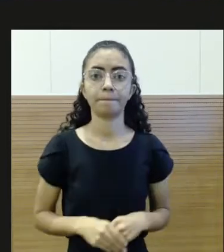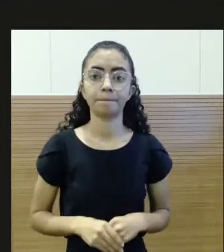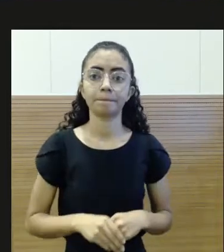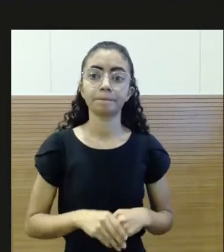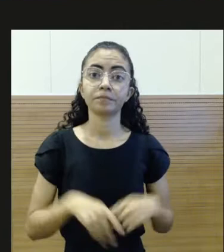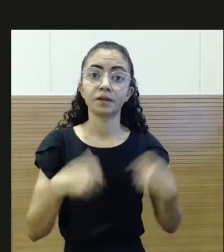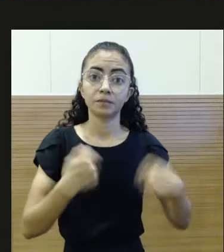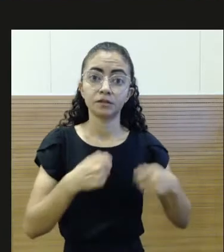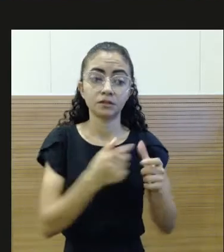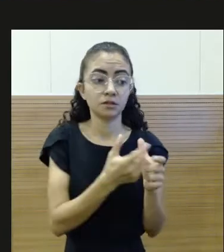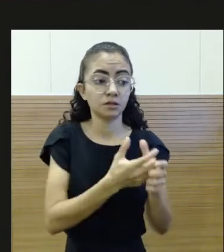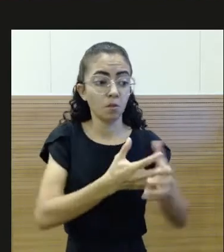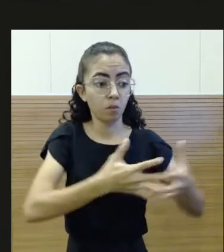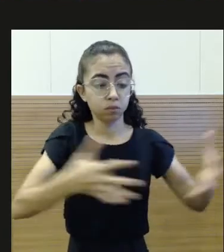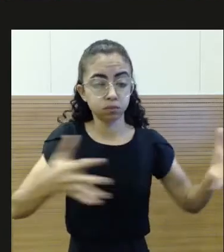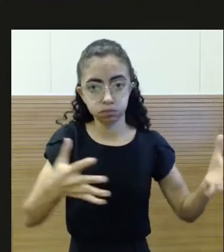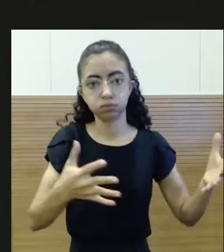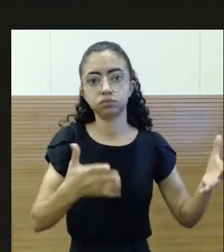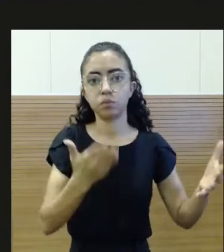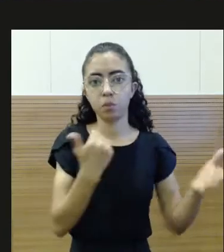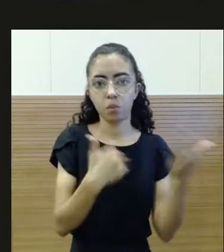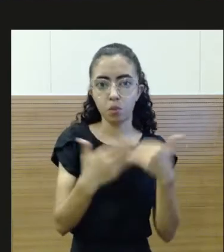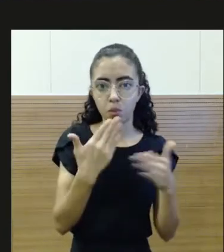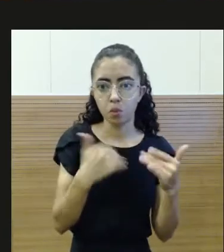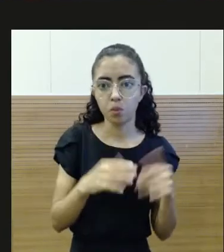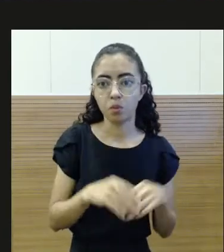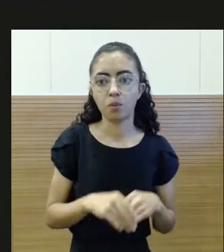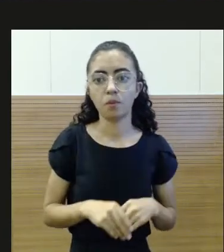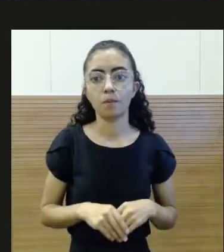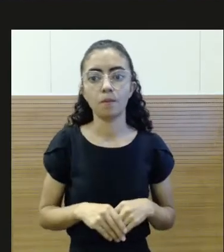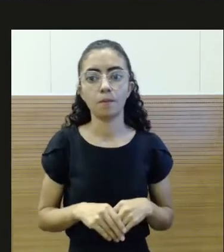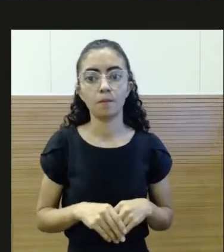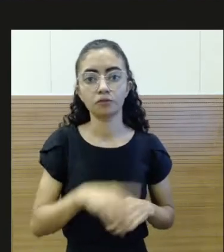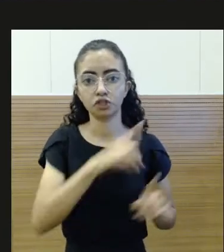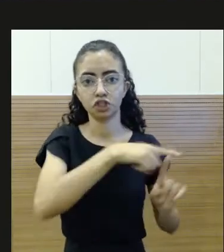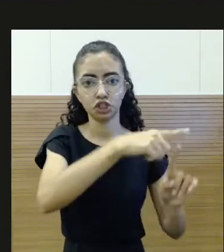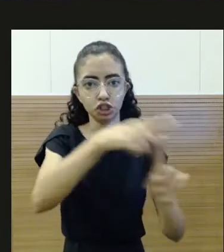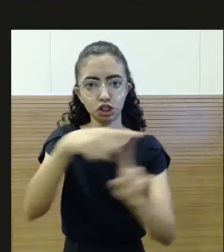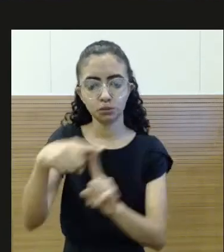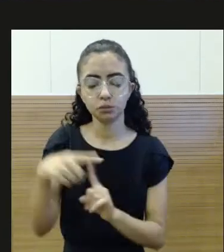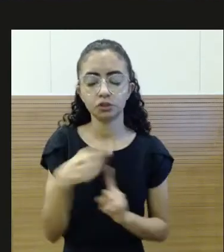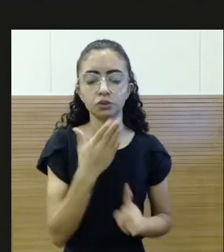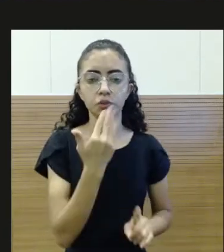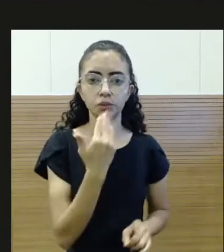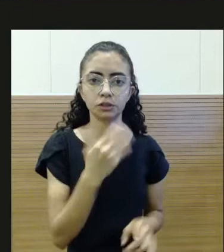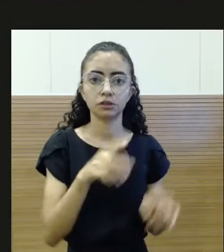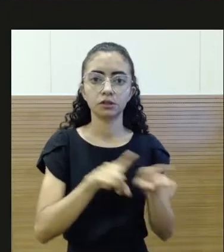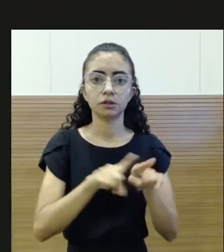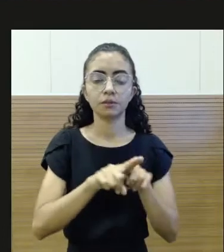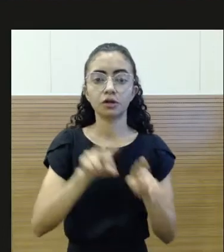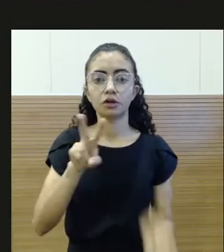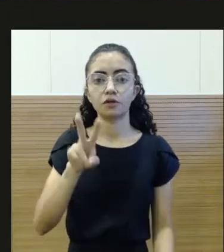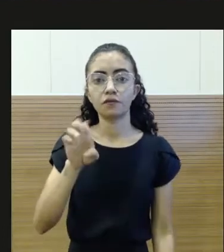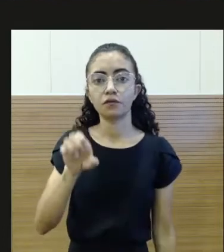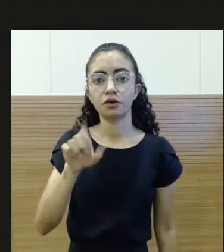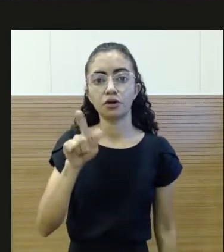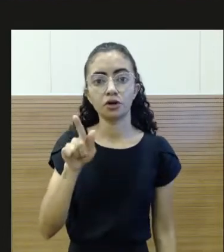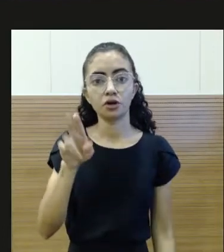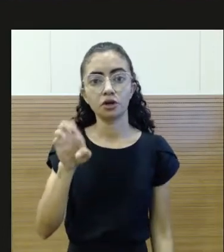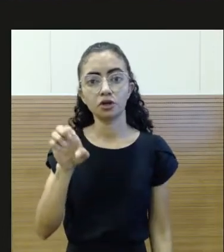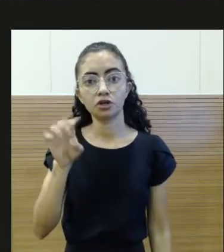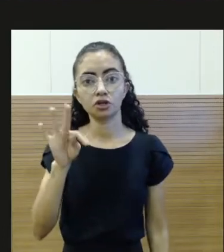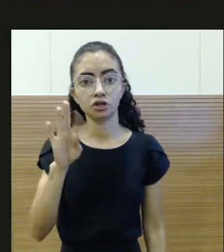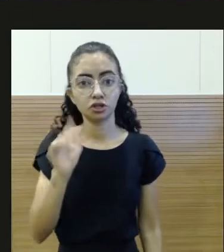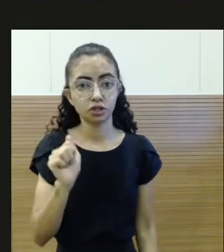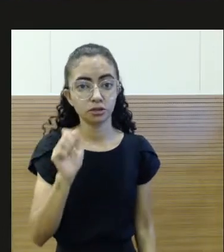em grande variedade, tem que ser predominantemente de origem vegetal e, se possível, produzida de